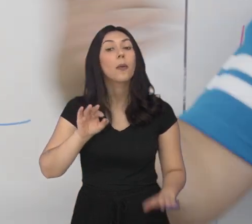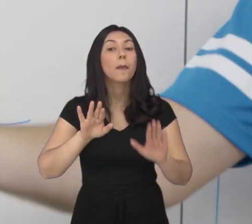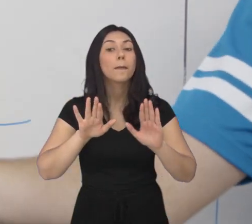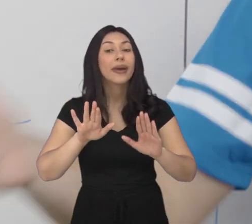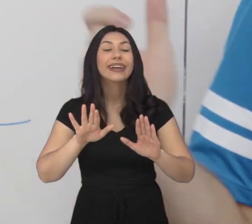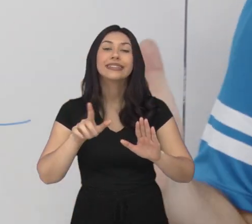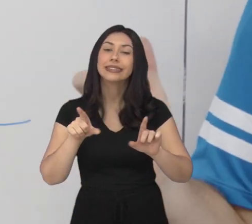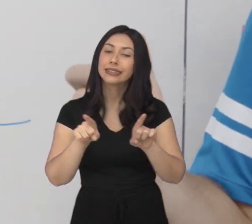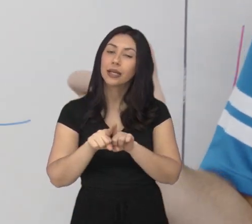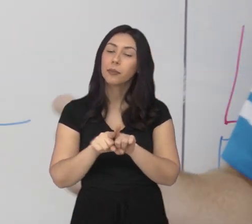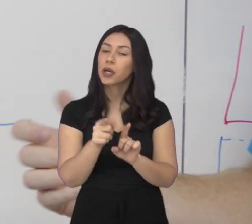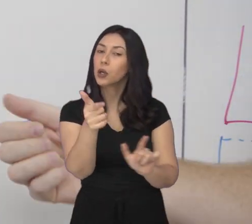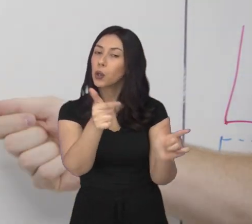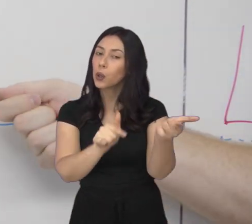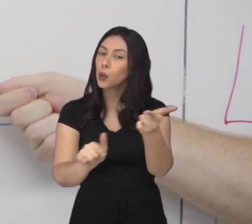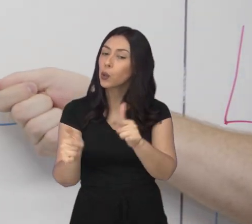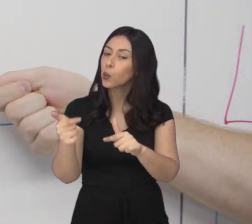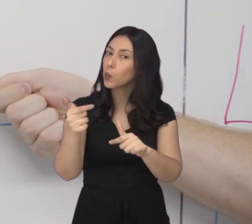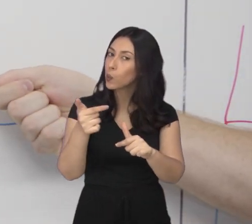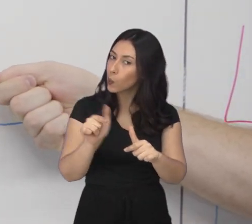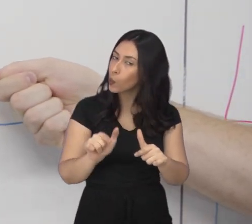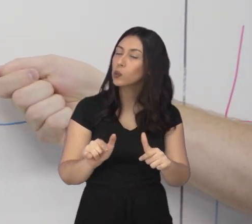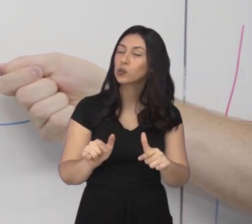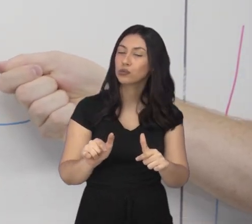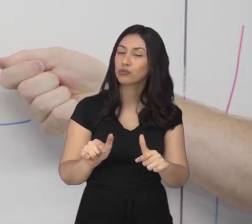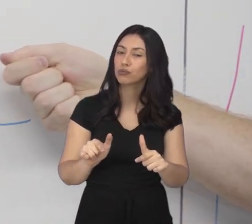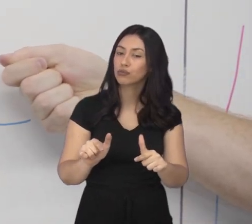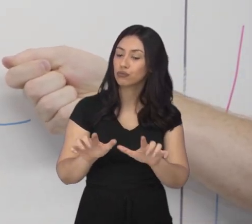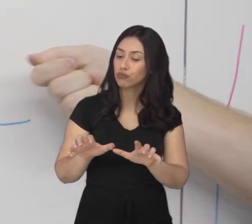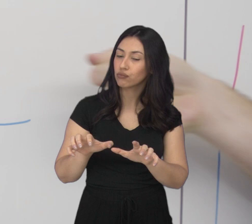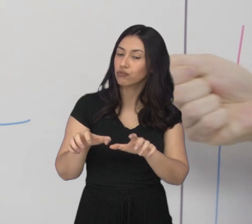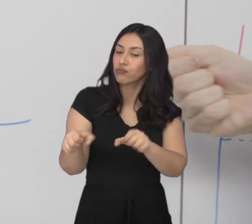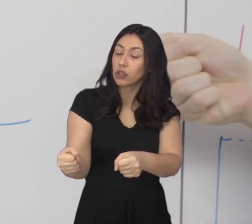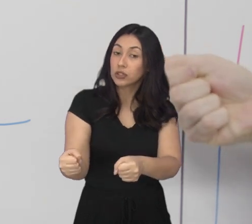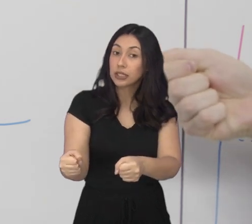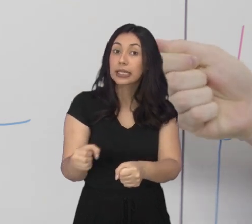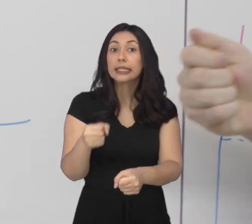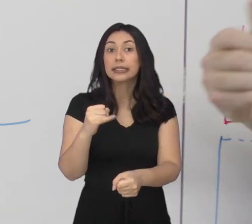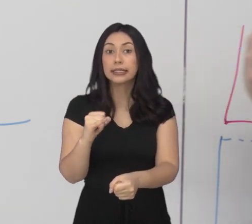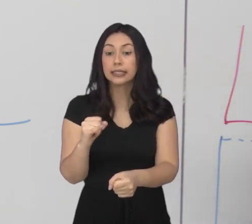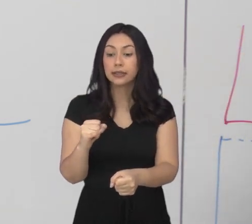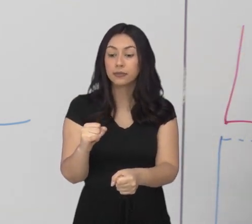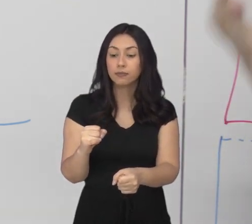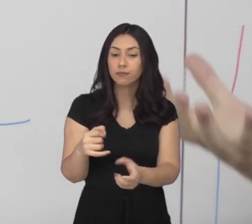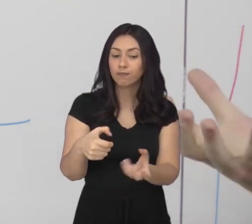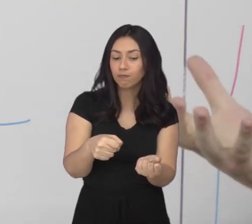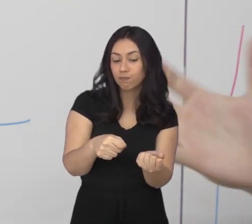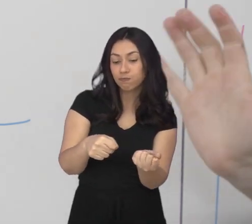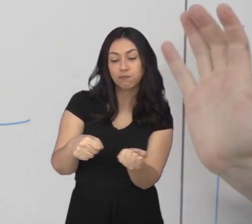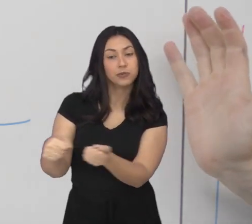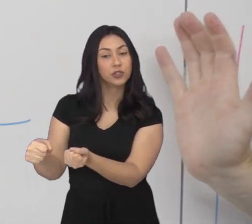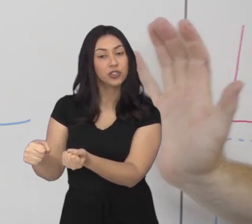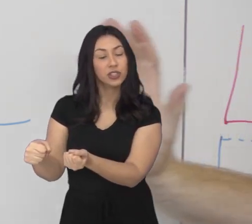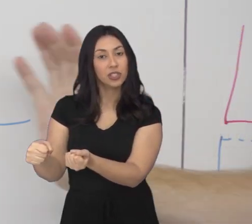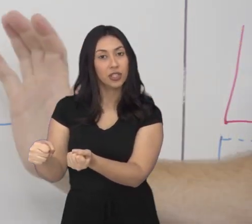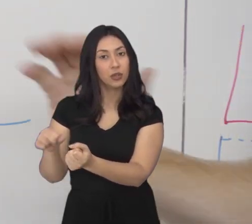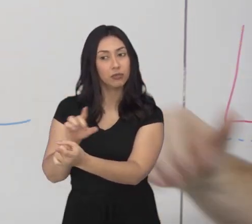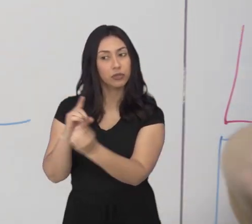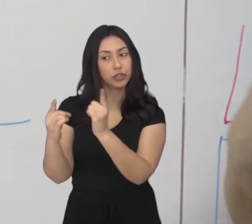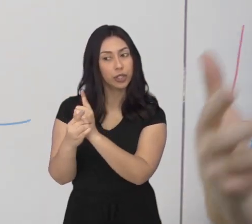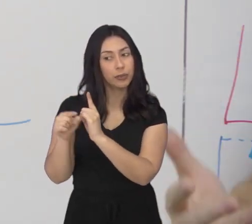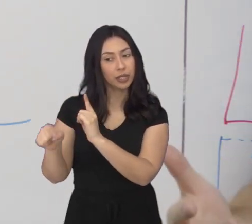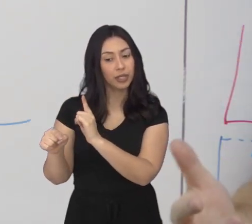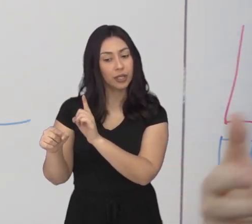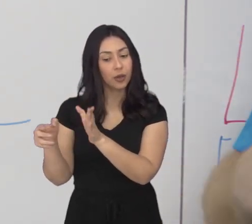tração é decorrente de outras forças. Se eu puxar esses dois blocos para cá, eu tenho um tipo de dinâmica. Se eu empurrar, eu